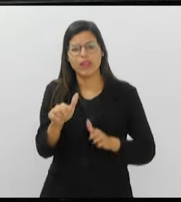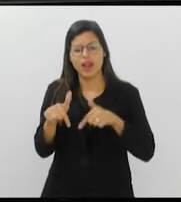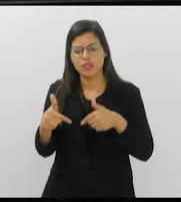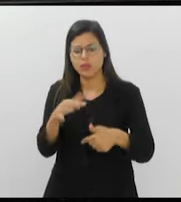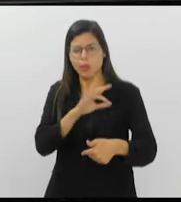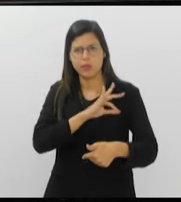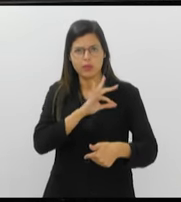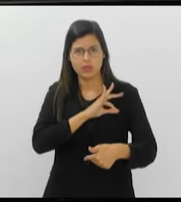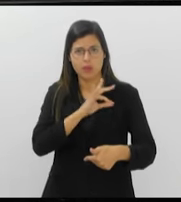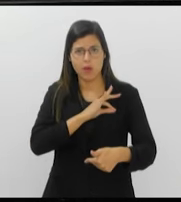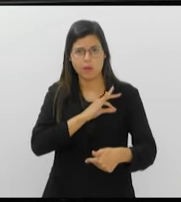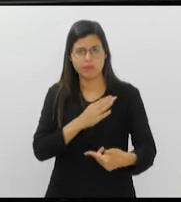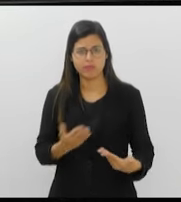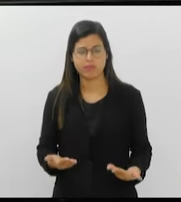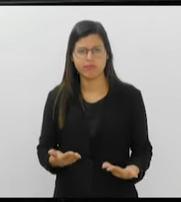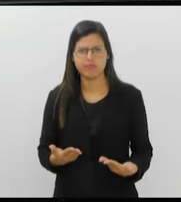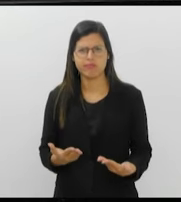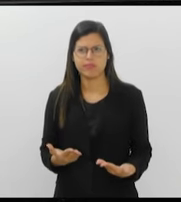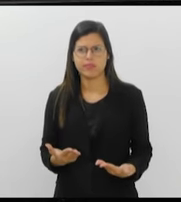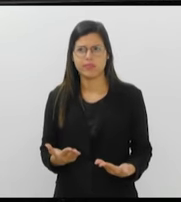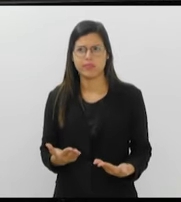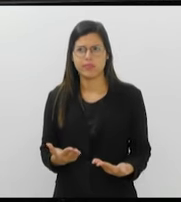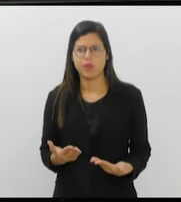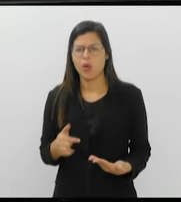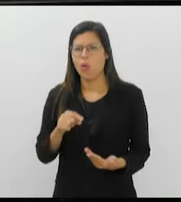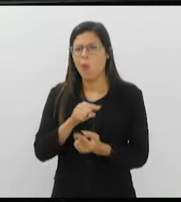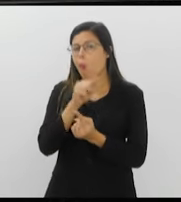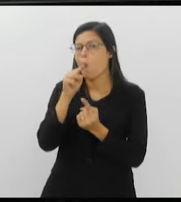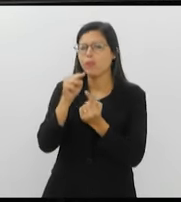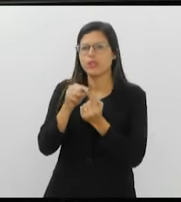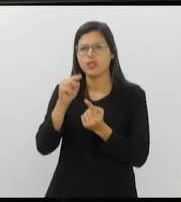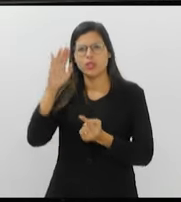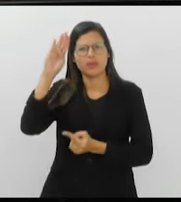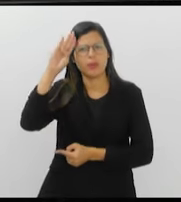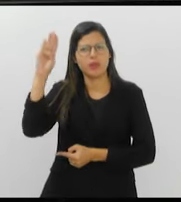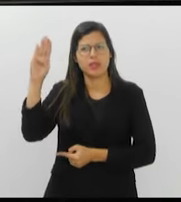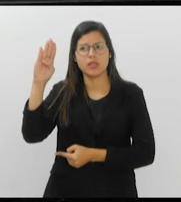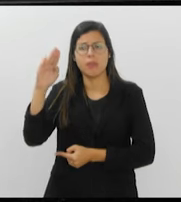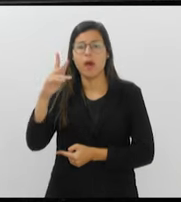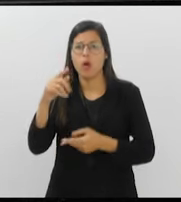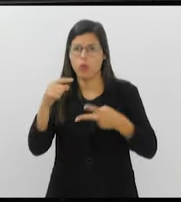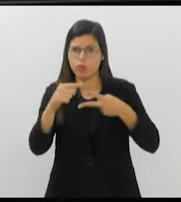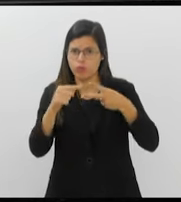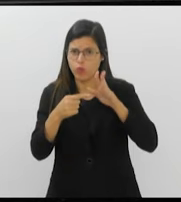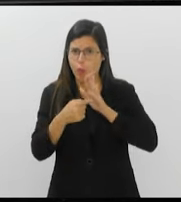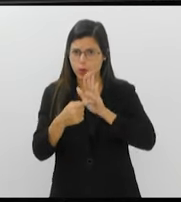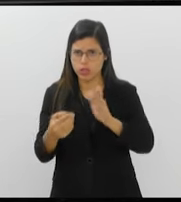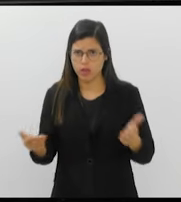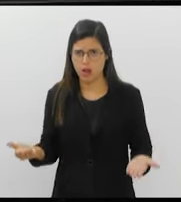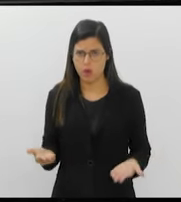policiais? Quais são as duas intenções principais? Eu vou dizer agora.